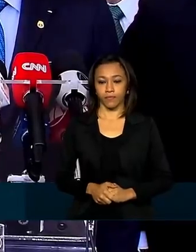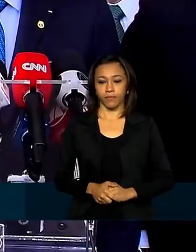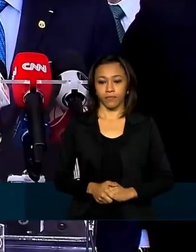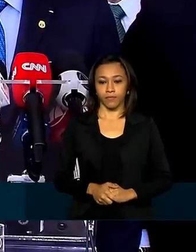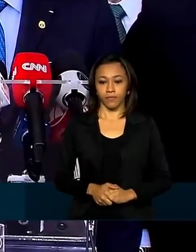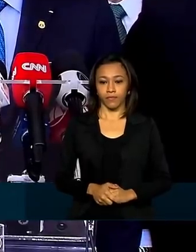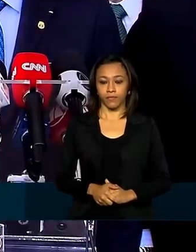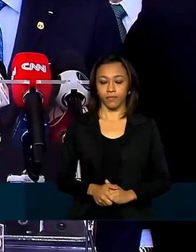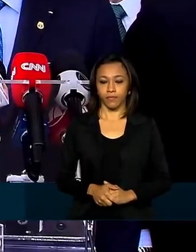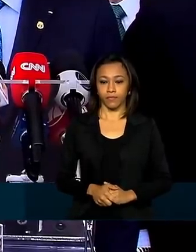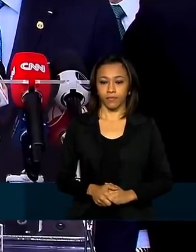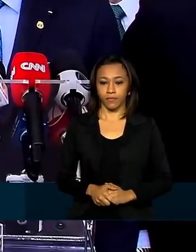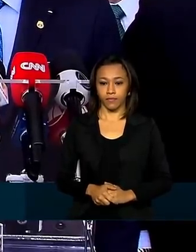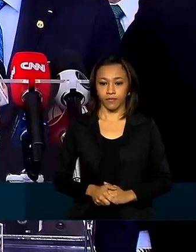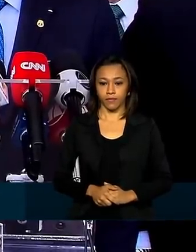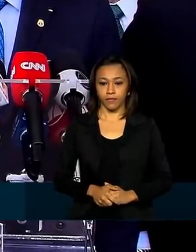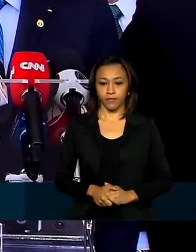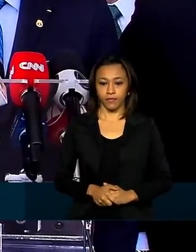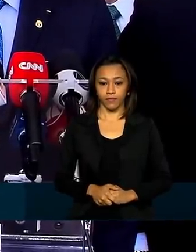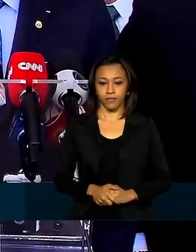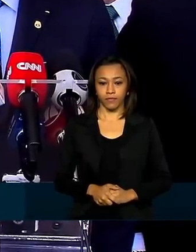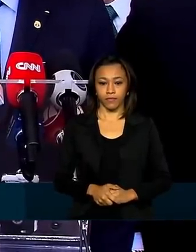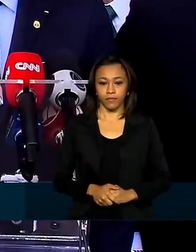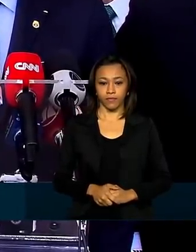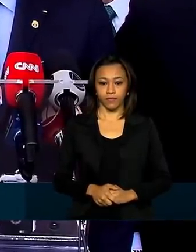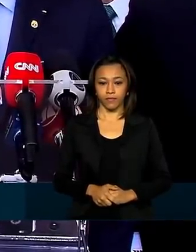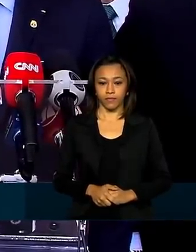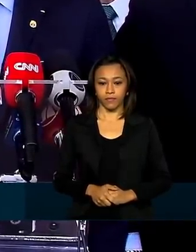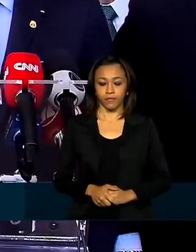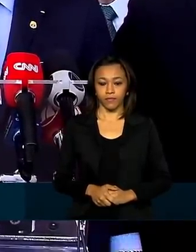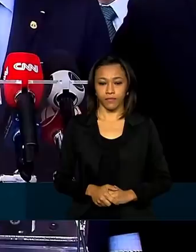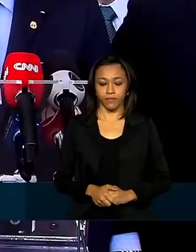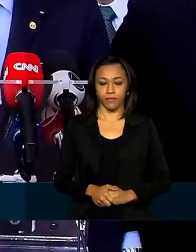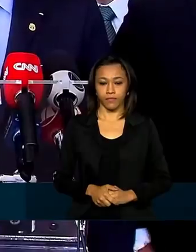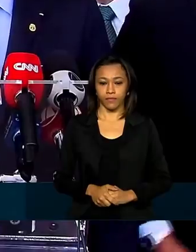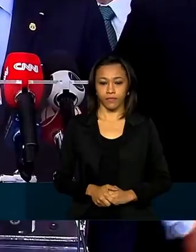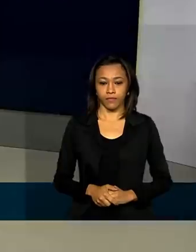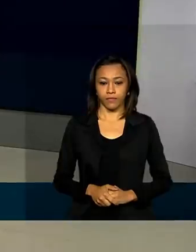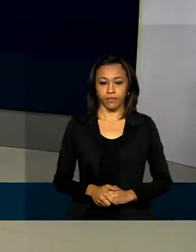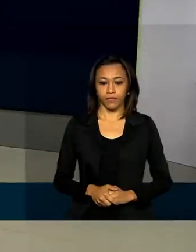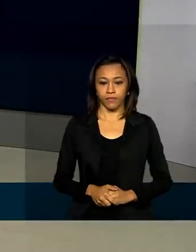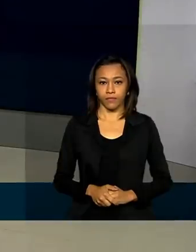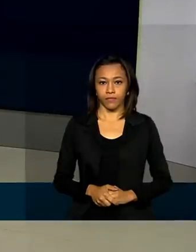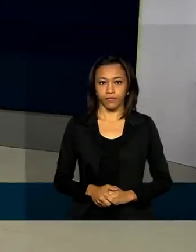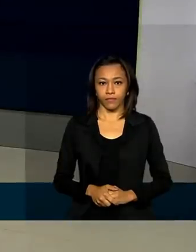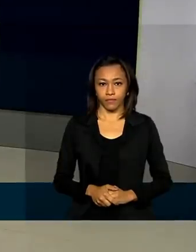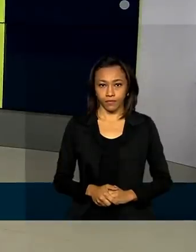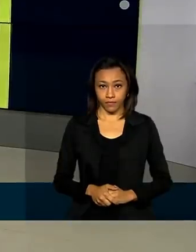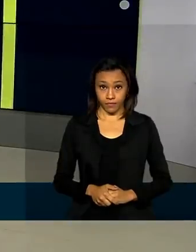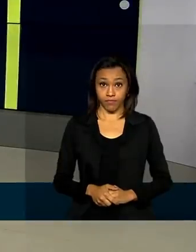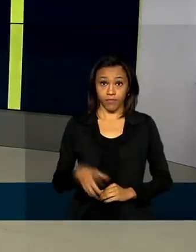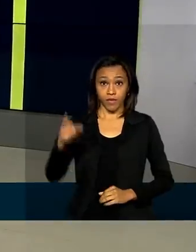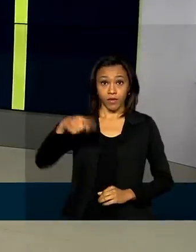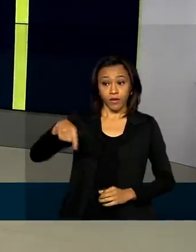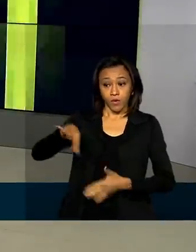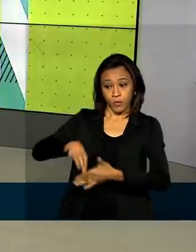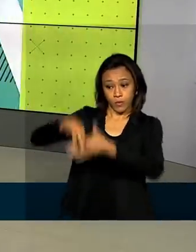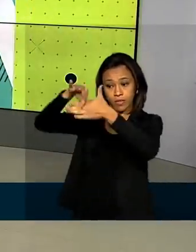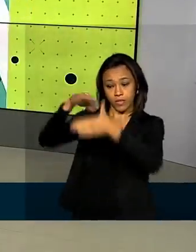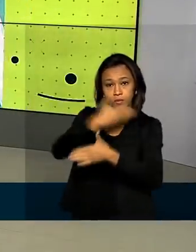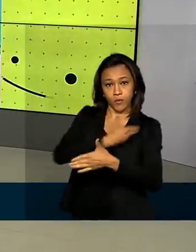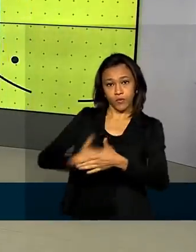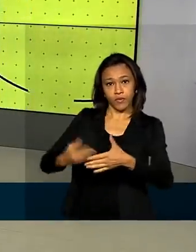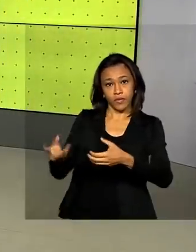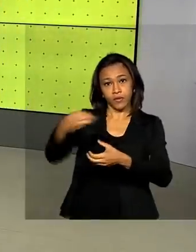doutrina, orientação do Paulo Guedes, tem que voltar à normalidade o mais rapidamente possível. O líder do governo na